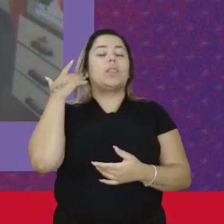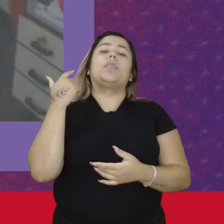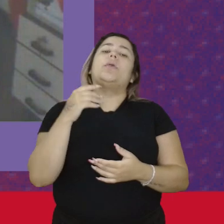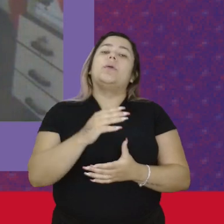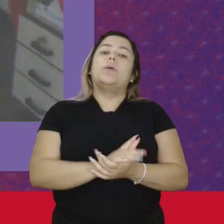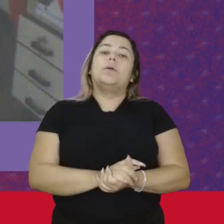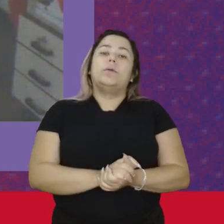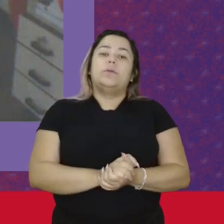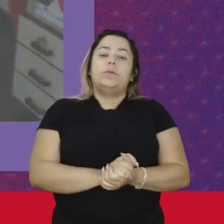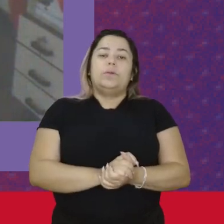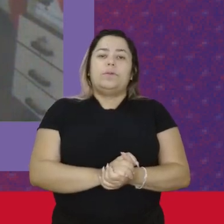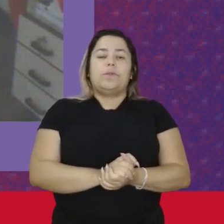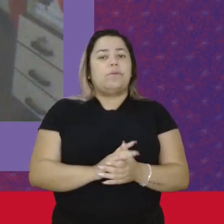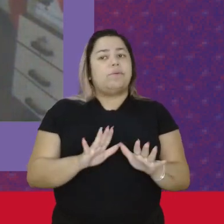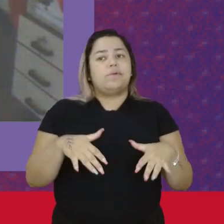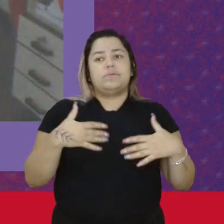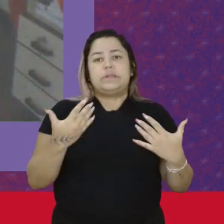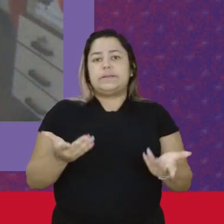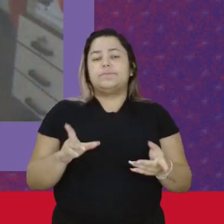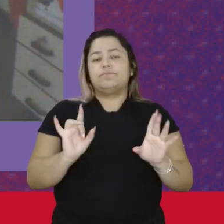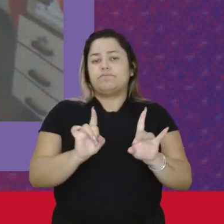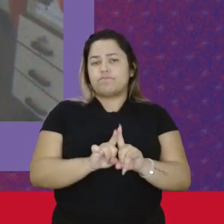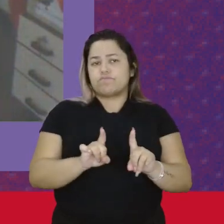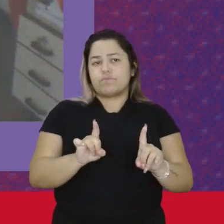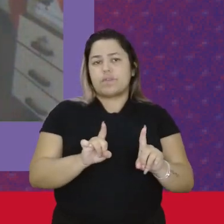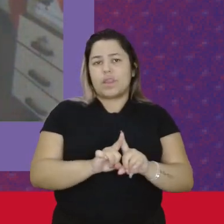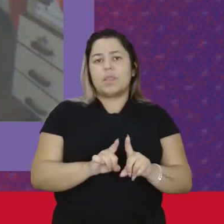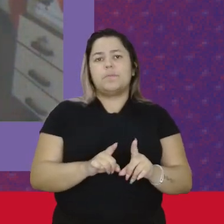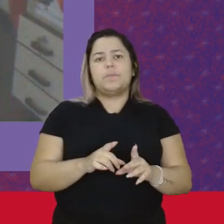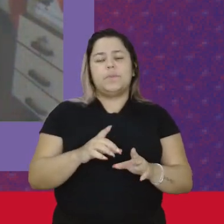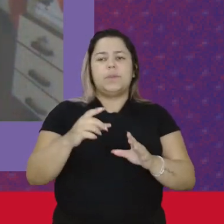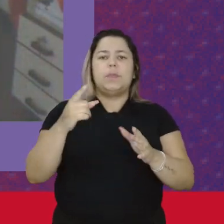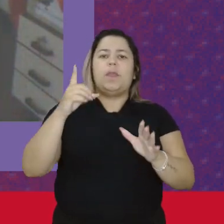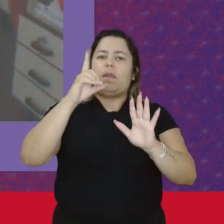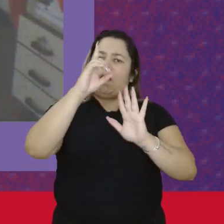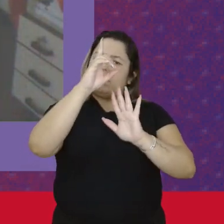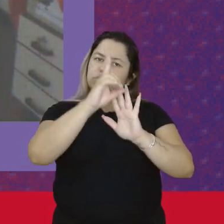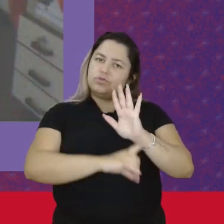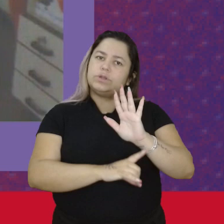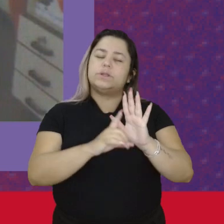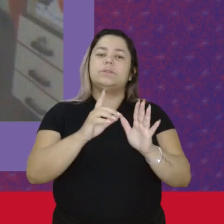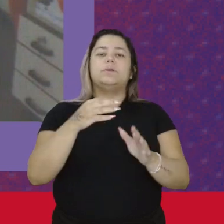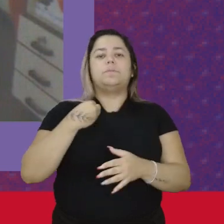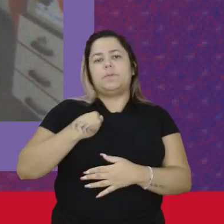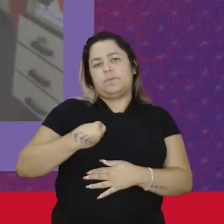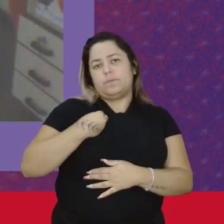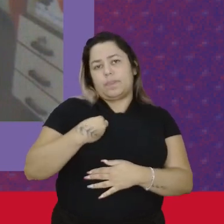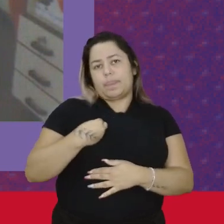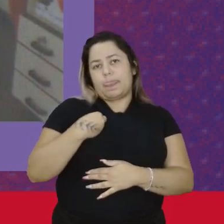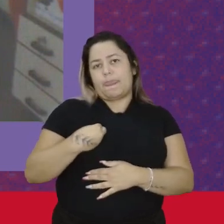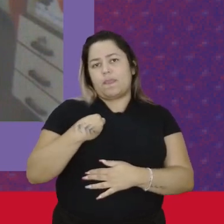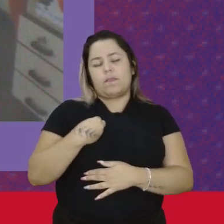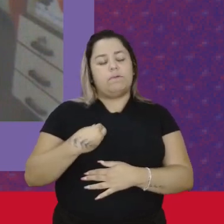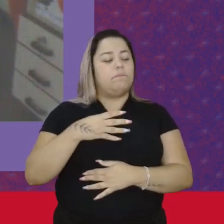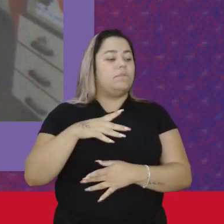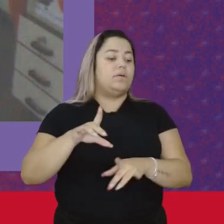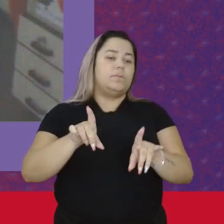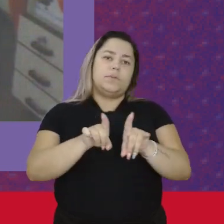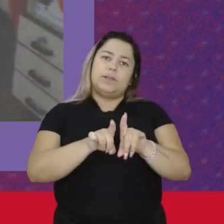reivindicam, ou enfim, querem direitos, ou querem viver, né, uma